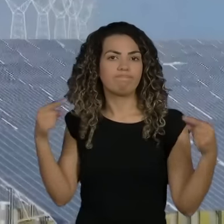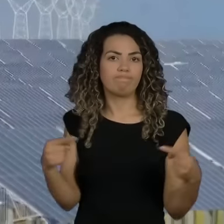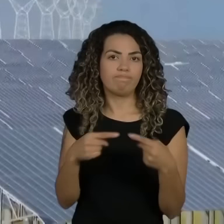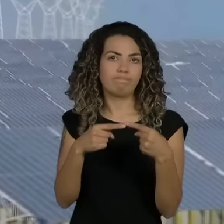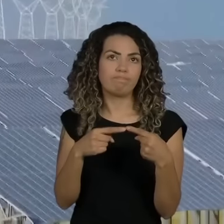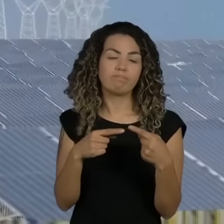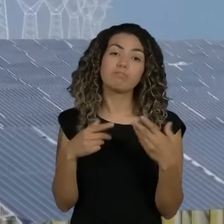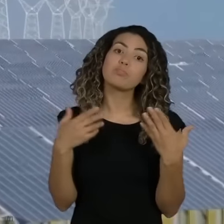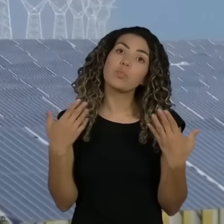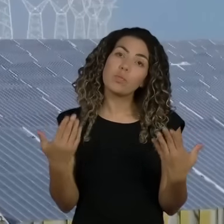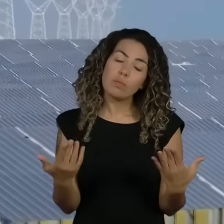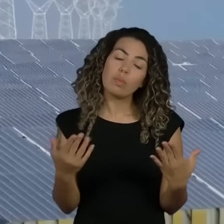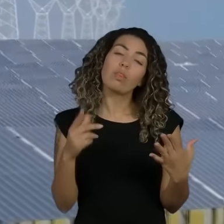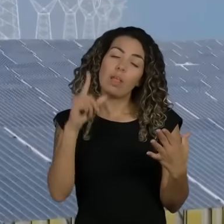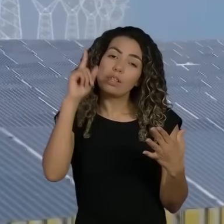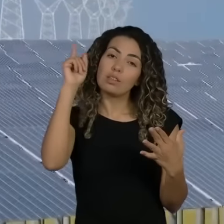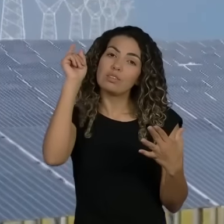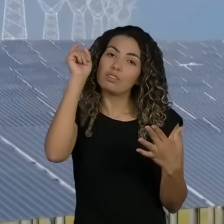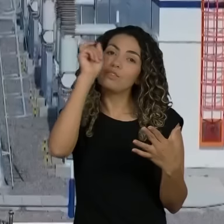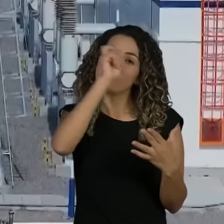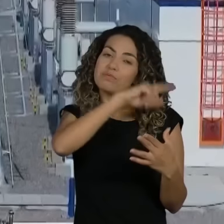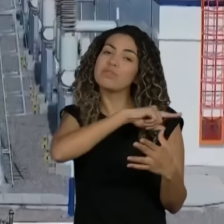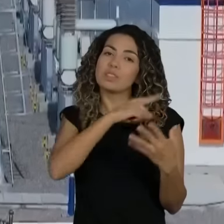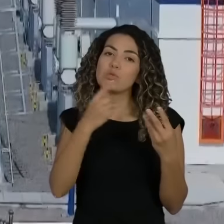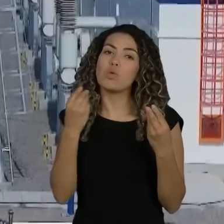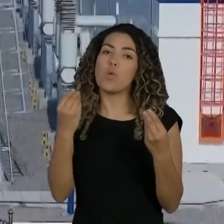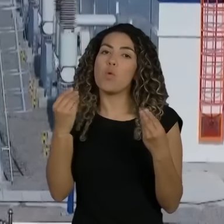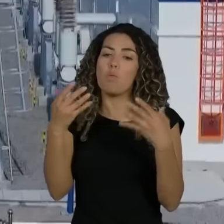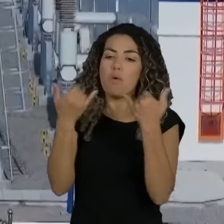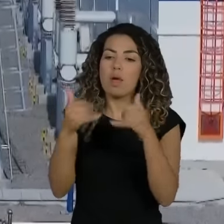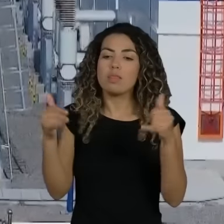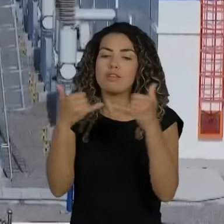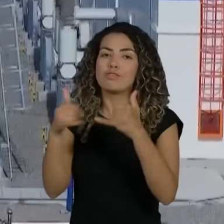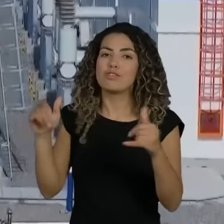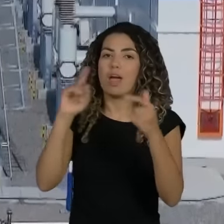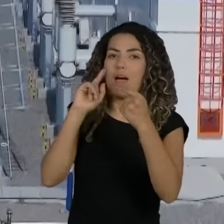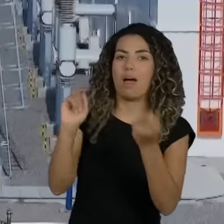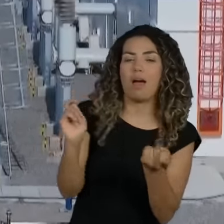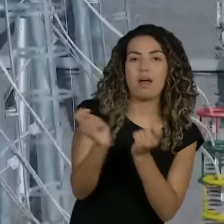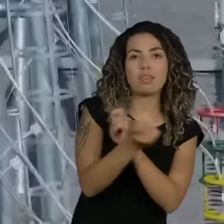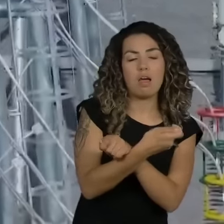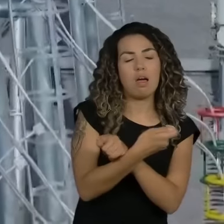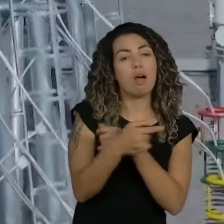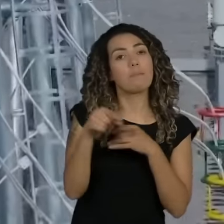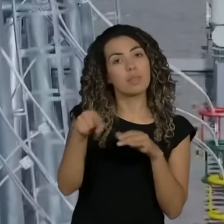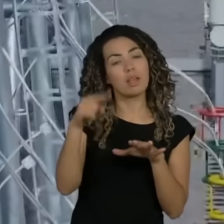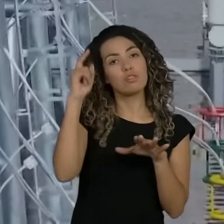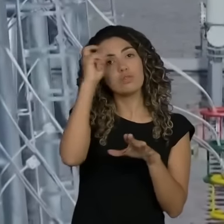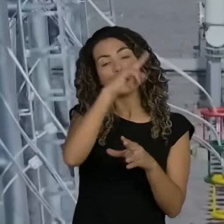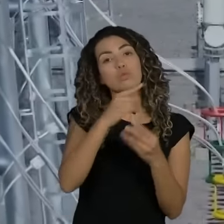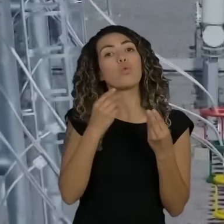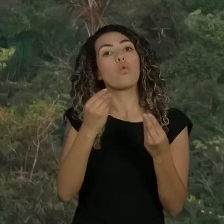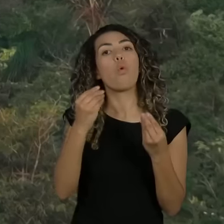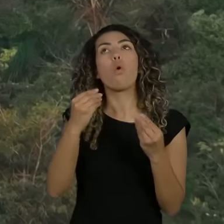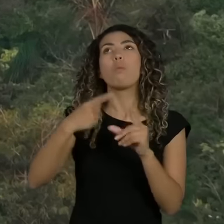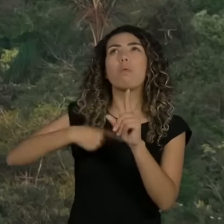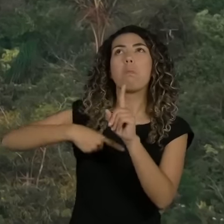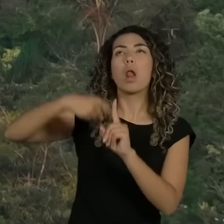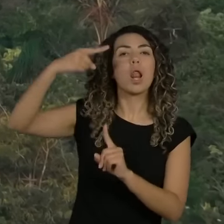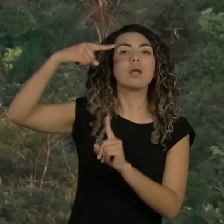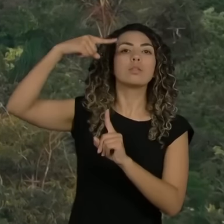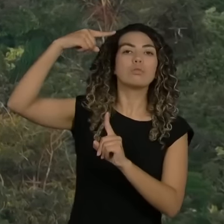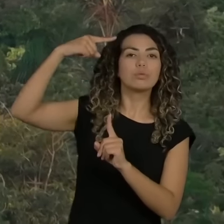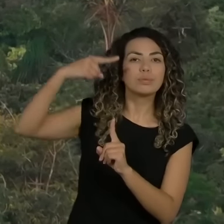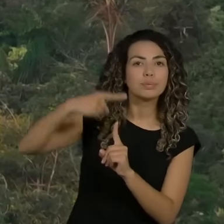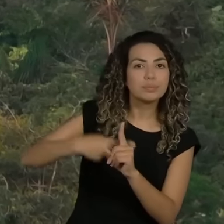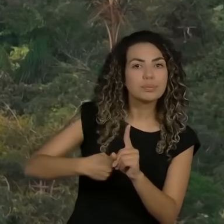Mesmo diante das complexidades da transição energética necessária para combater o aquecimento global, o Brasil é